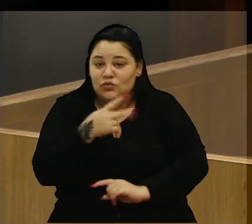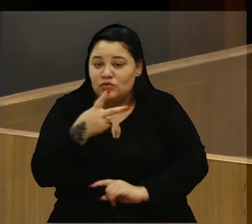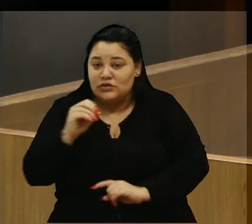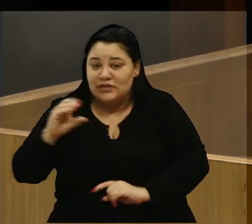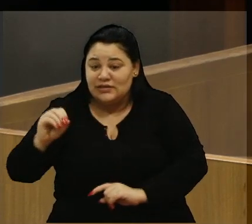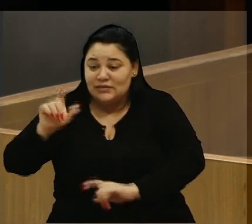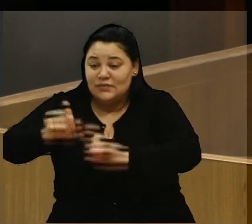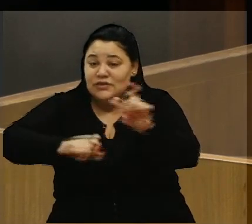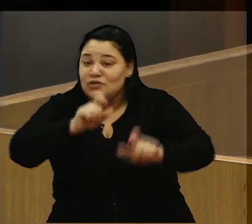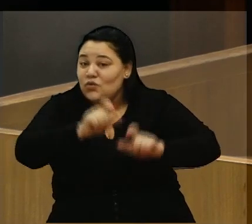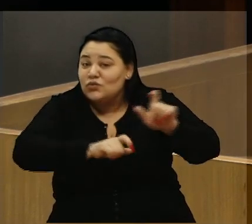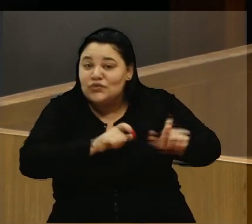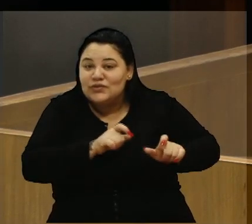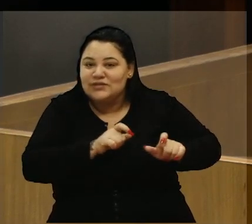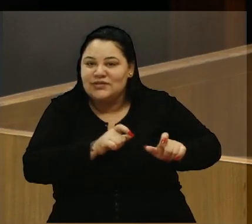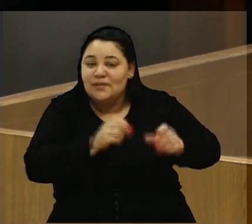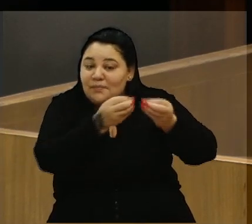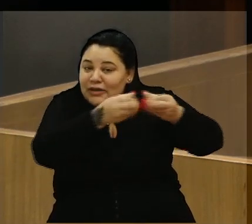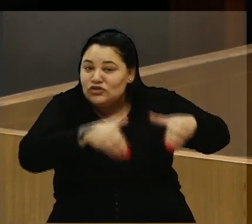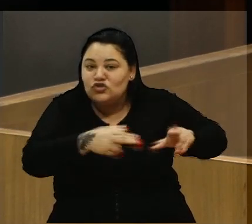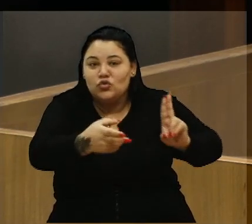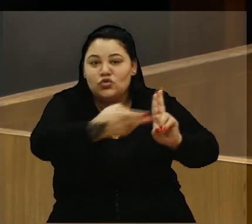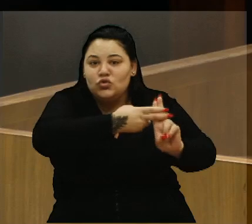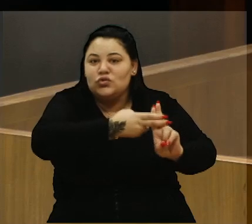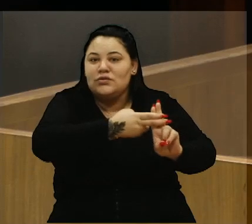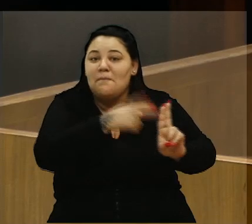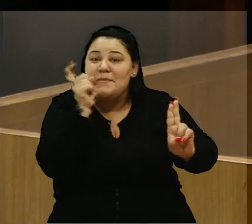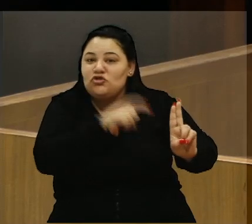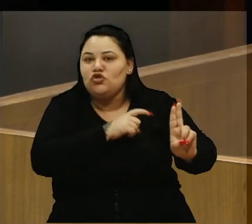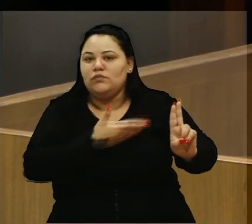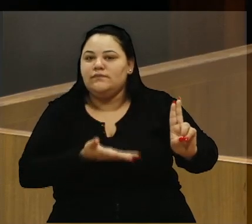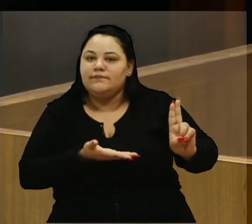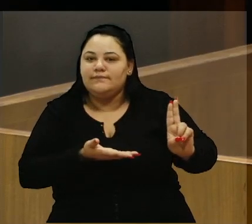que deram calote no SUS. Deram calote no SUS.